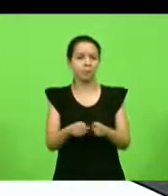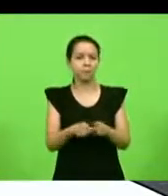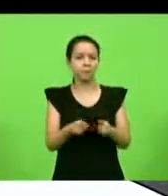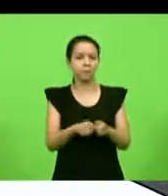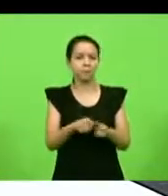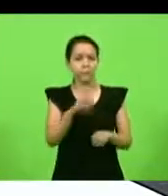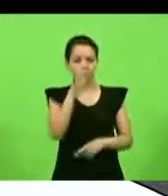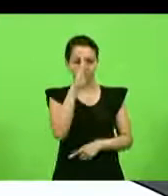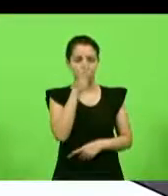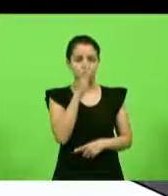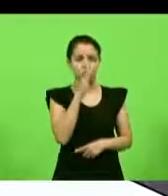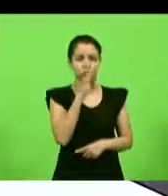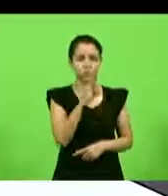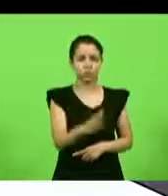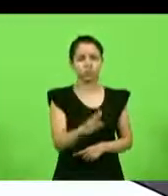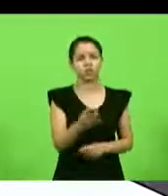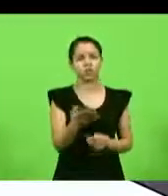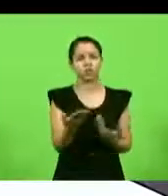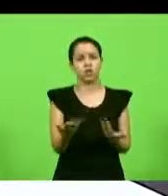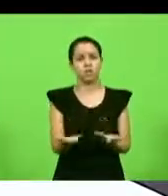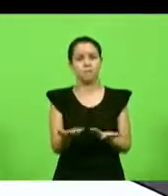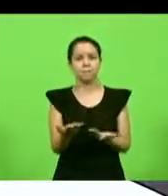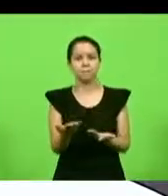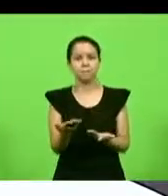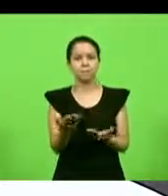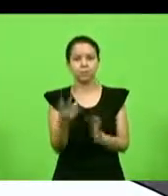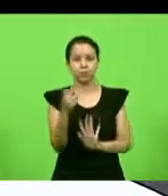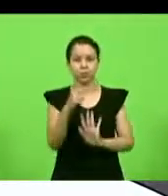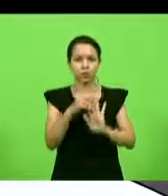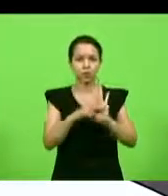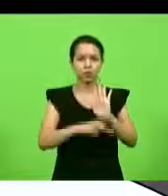para projetos, pelo menos da manutenção,